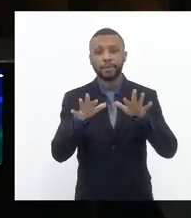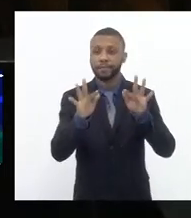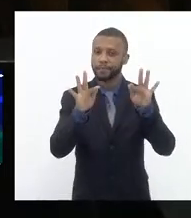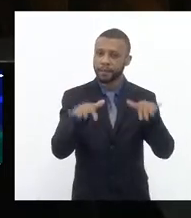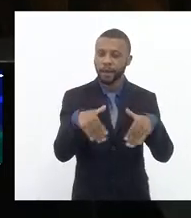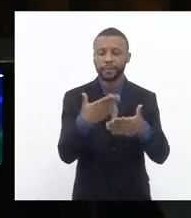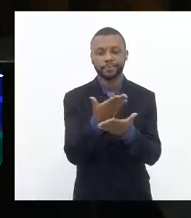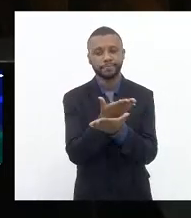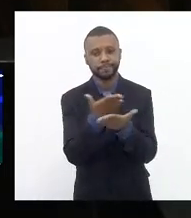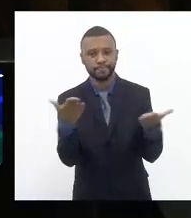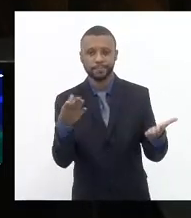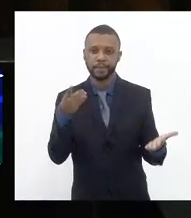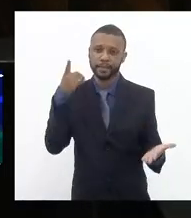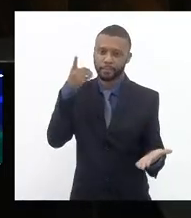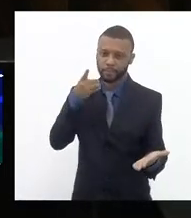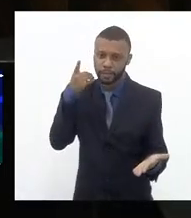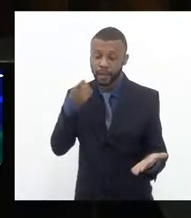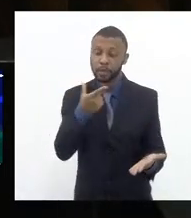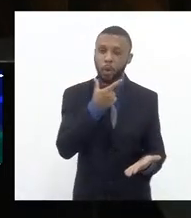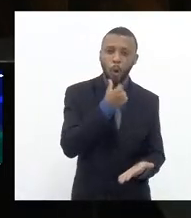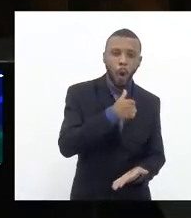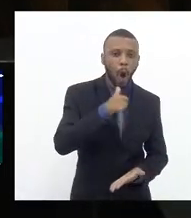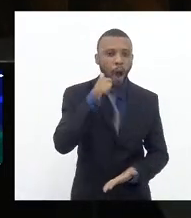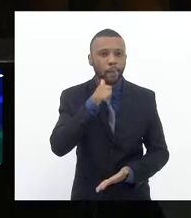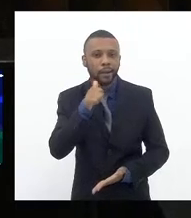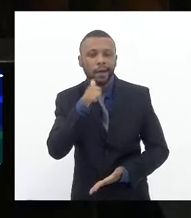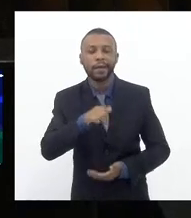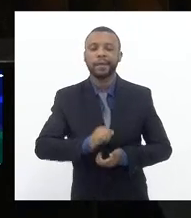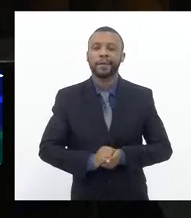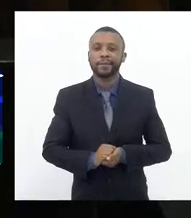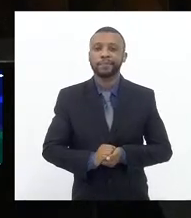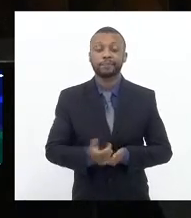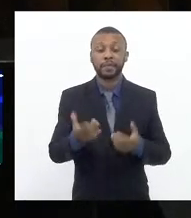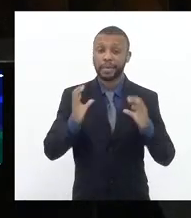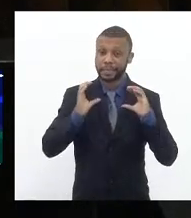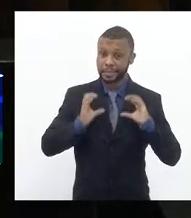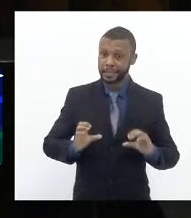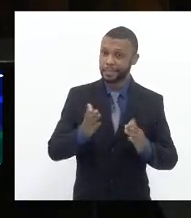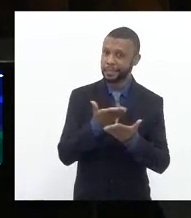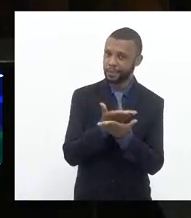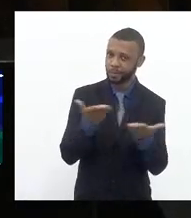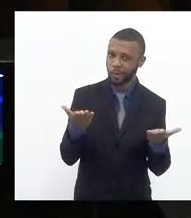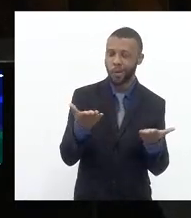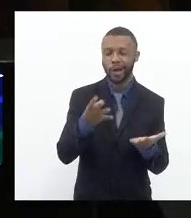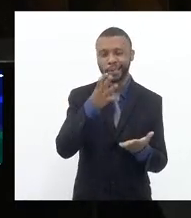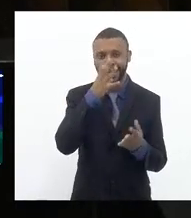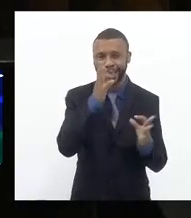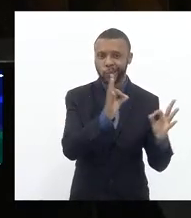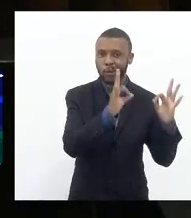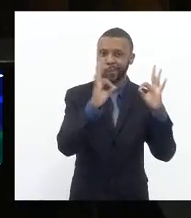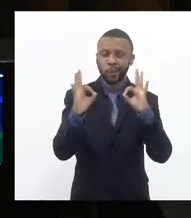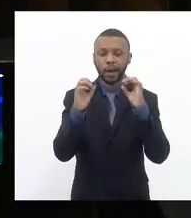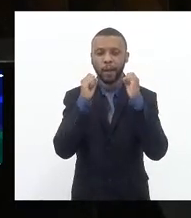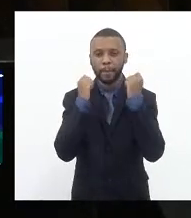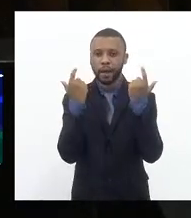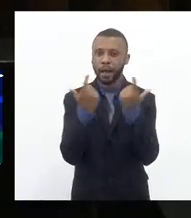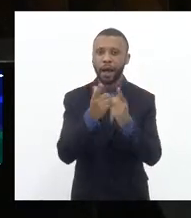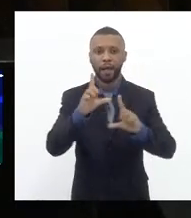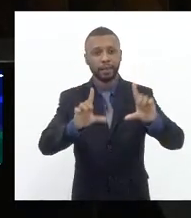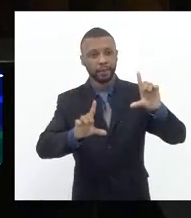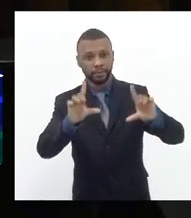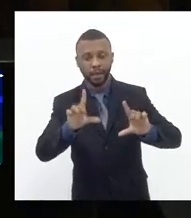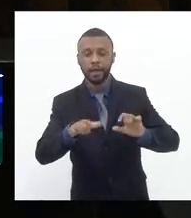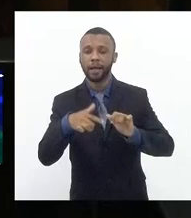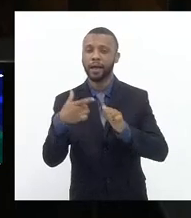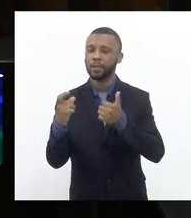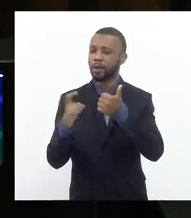senhoras deputadas, cidadãos e cidadãs que nos acompanham pela TV Alerj, nos seguem pelas redes